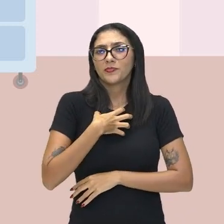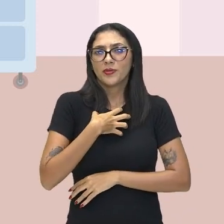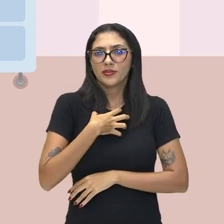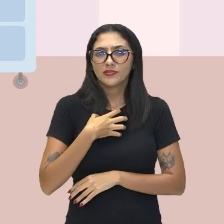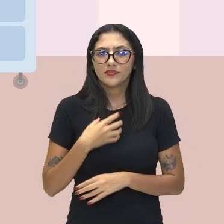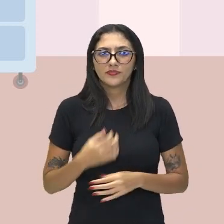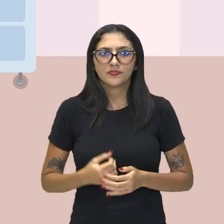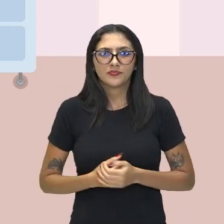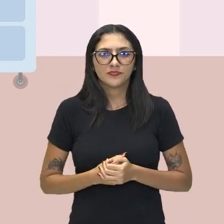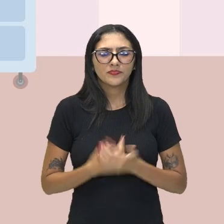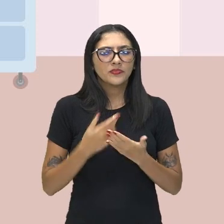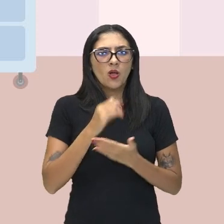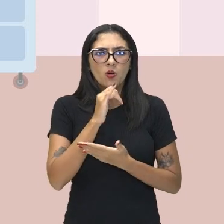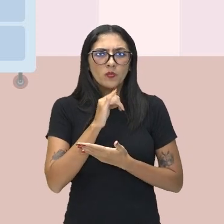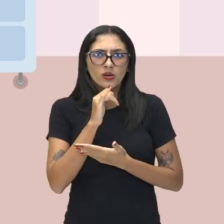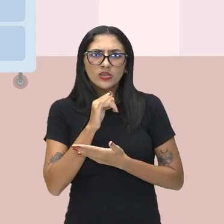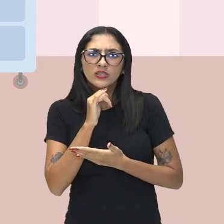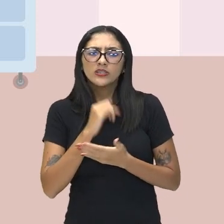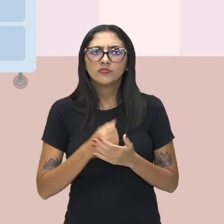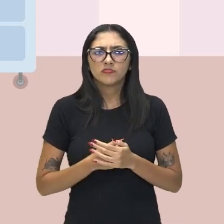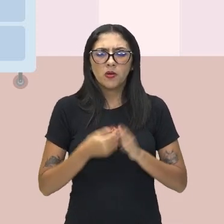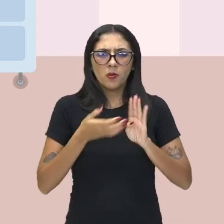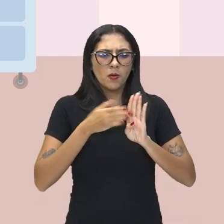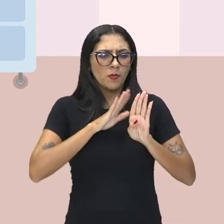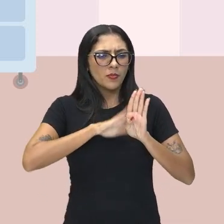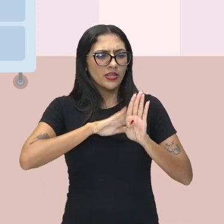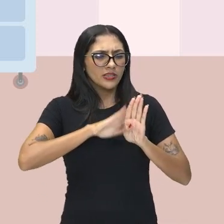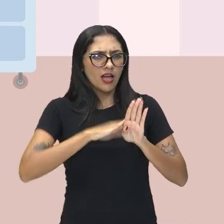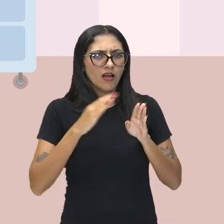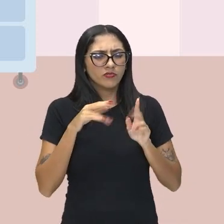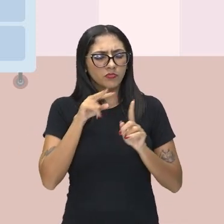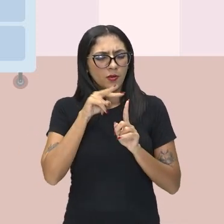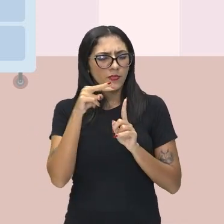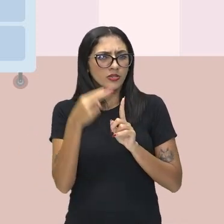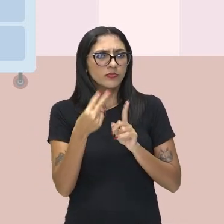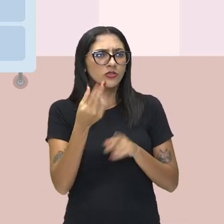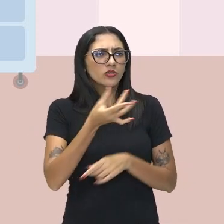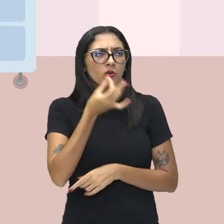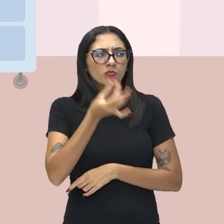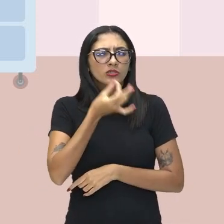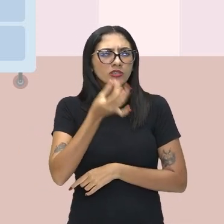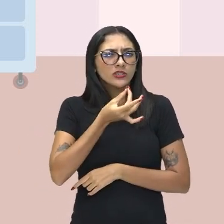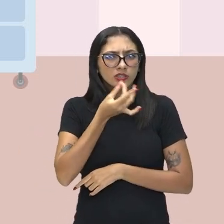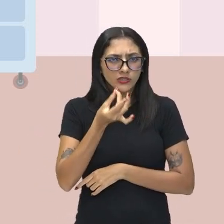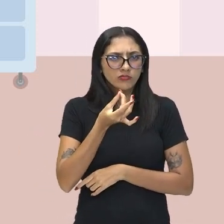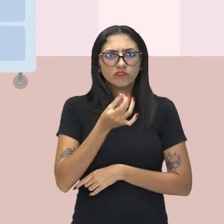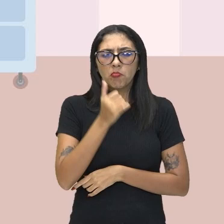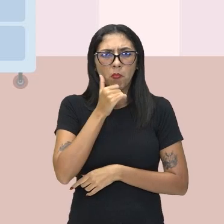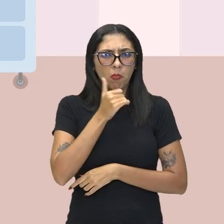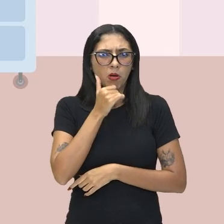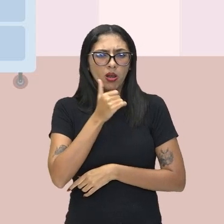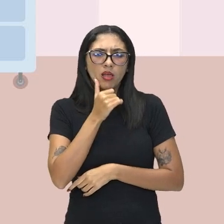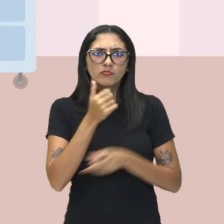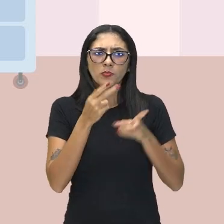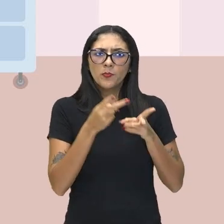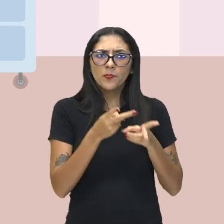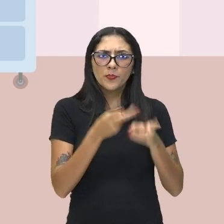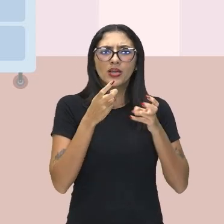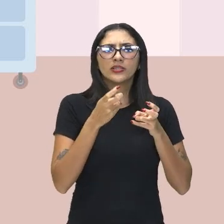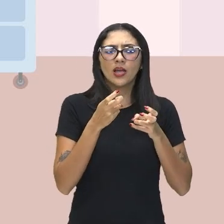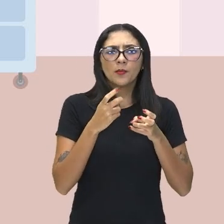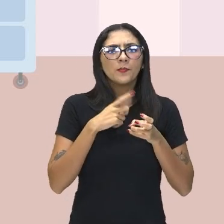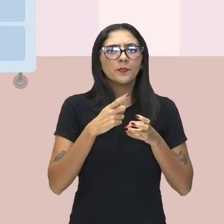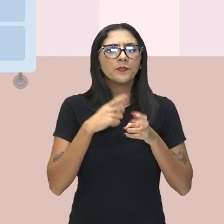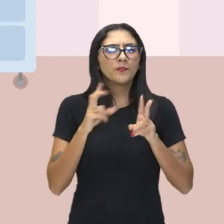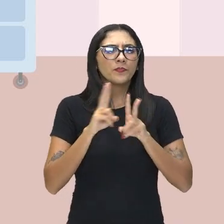gente fazendo uma leitura aí desse conto com uma perspectiva crítica feminista, nós podemos observar a presença da